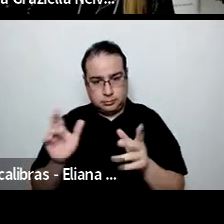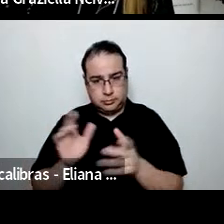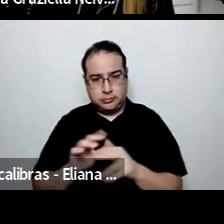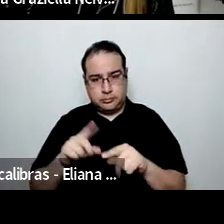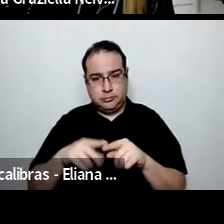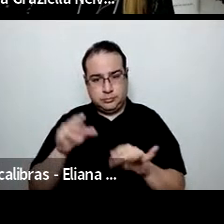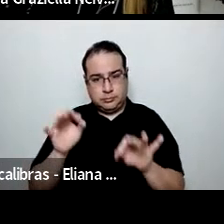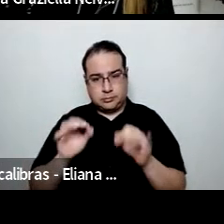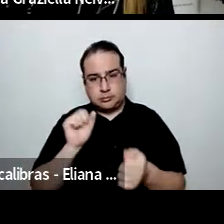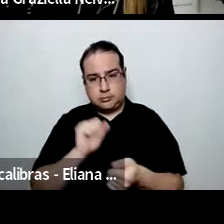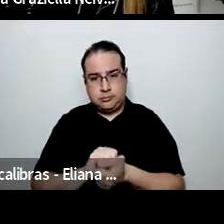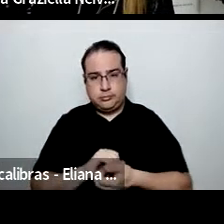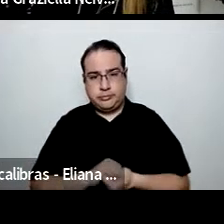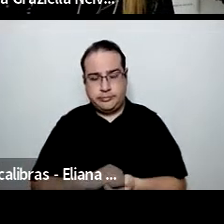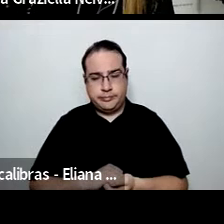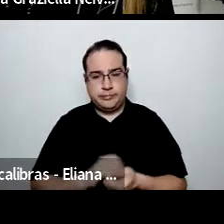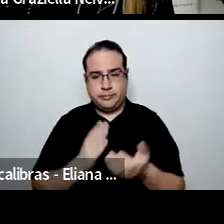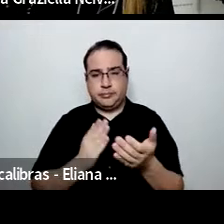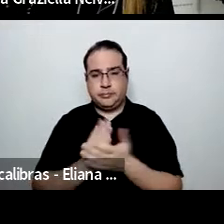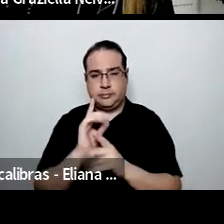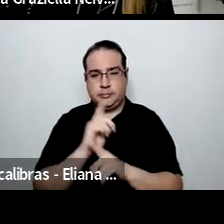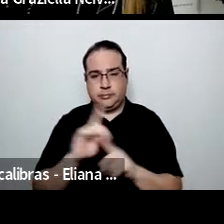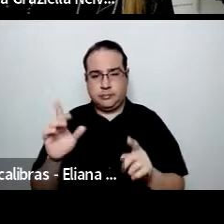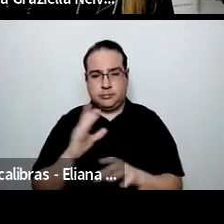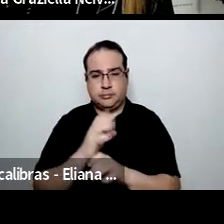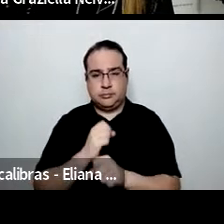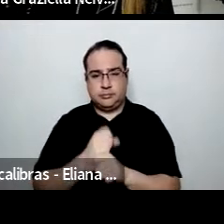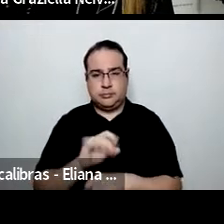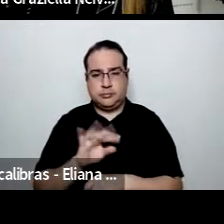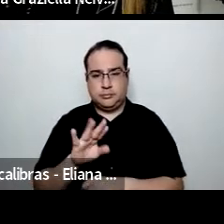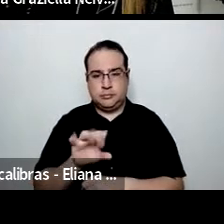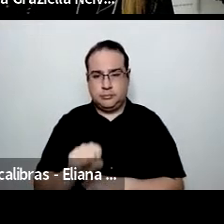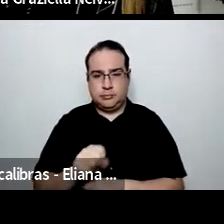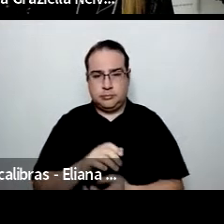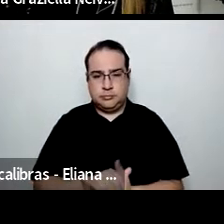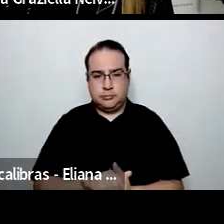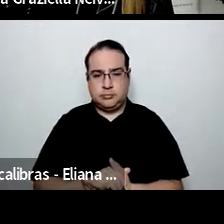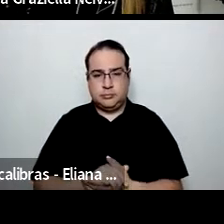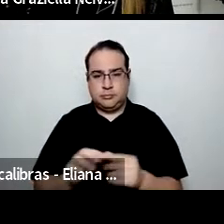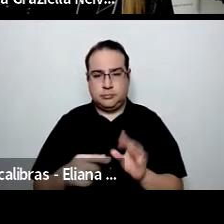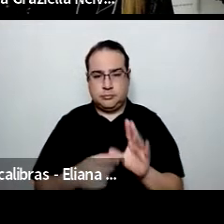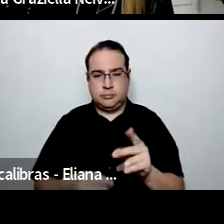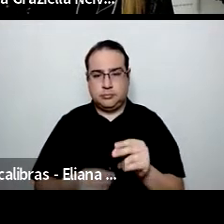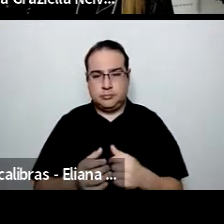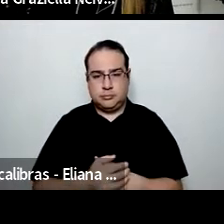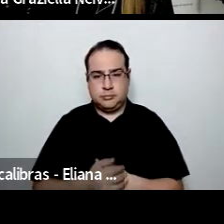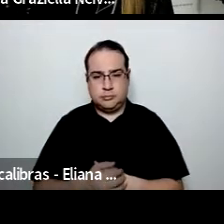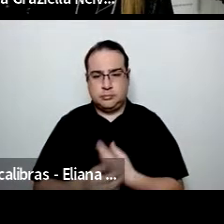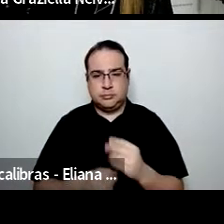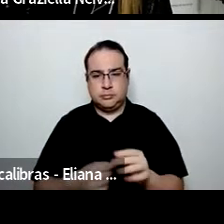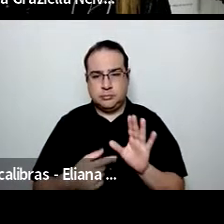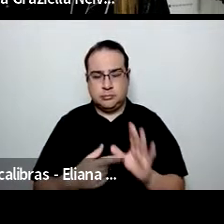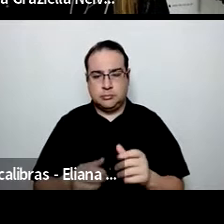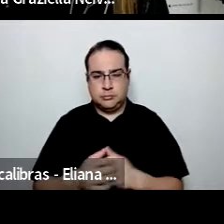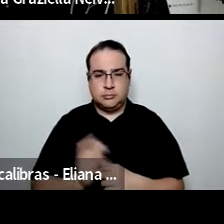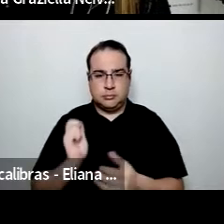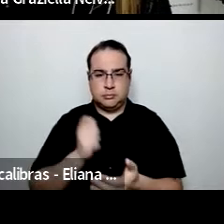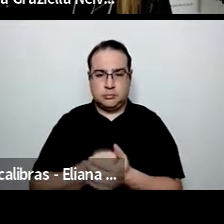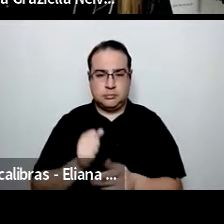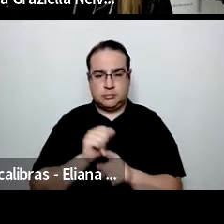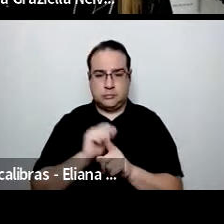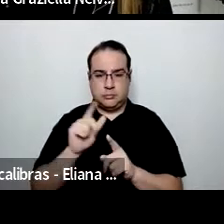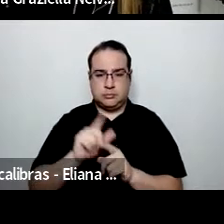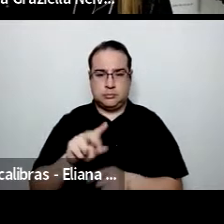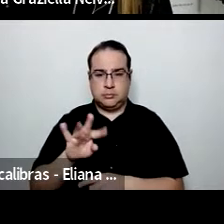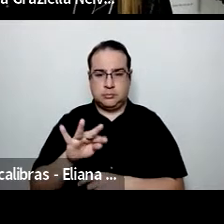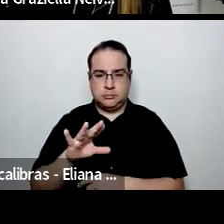conjugadas desaprovadas as contas o recurso trata aqui da questão do limite de gastos alugar veículo